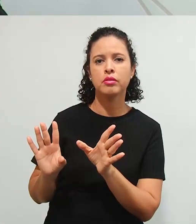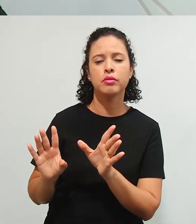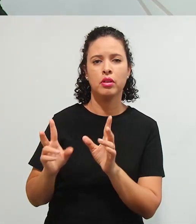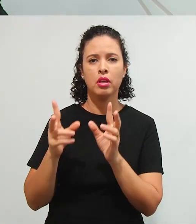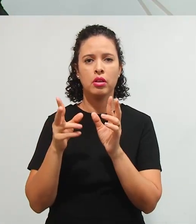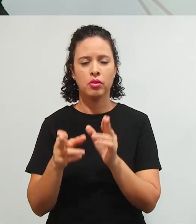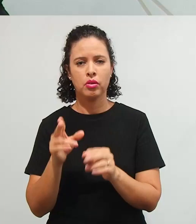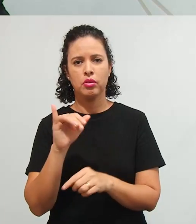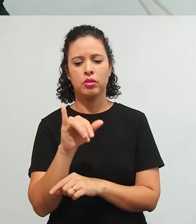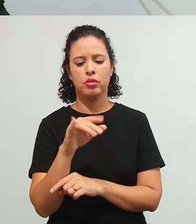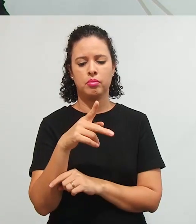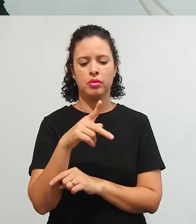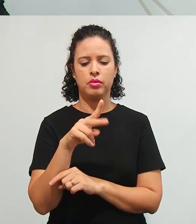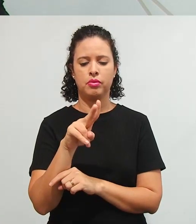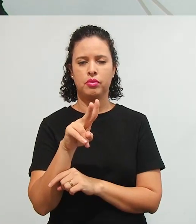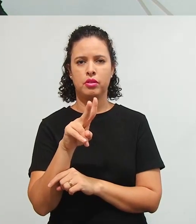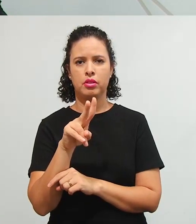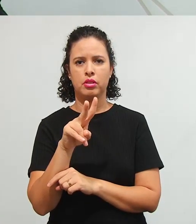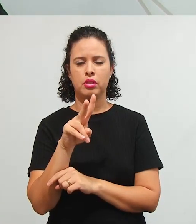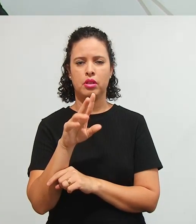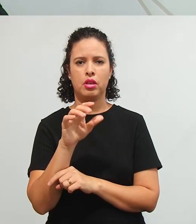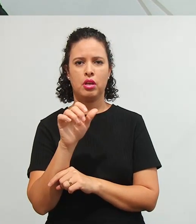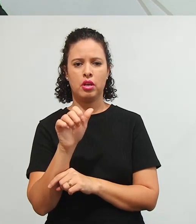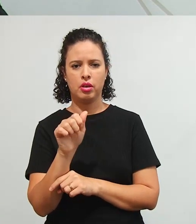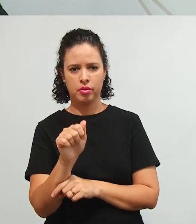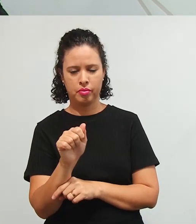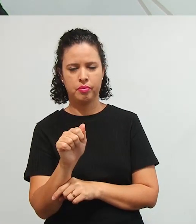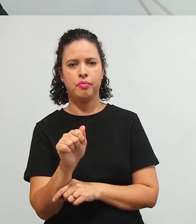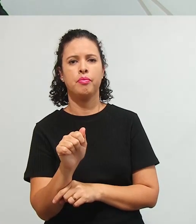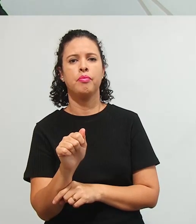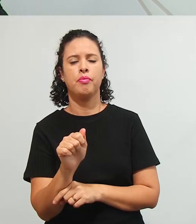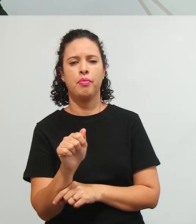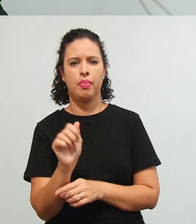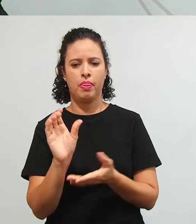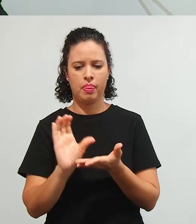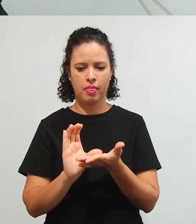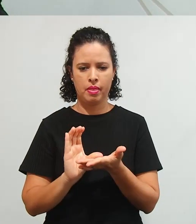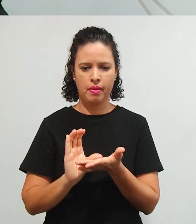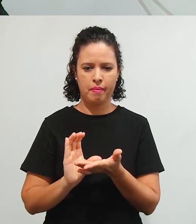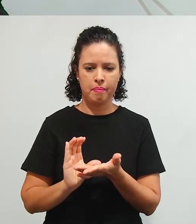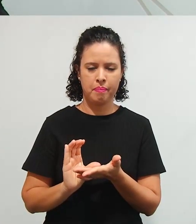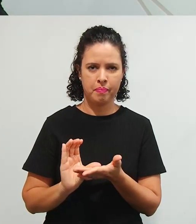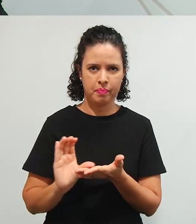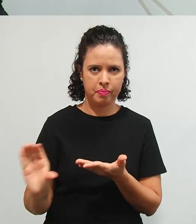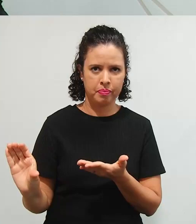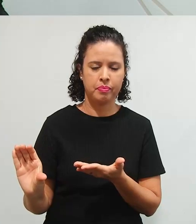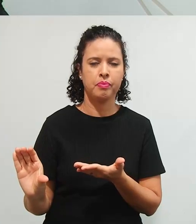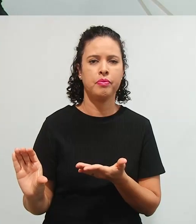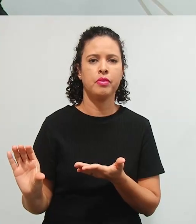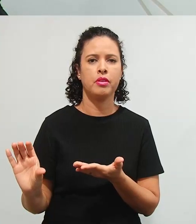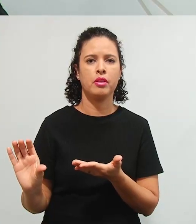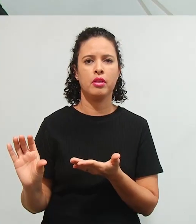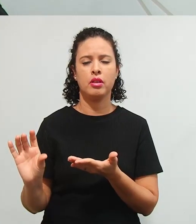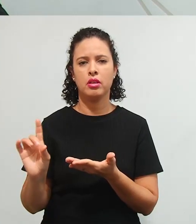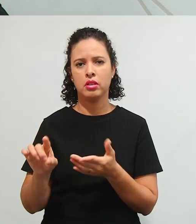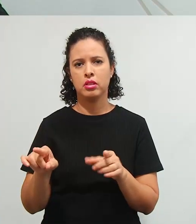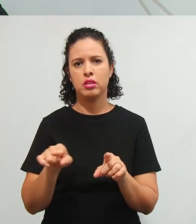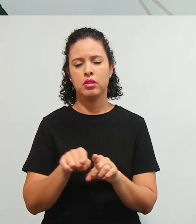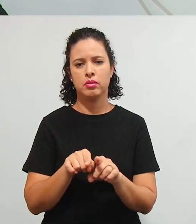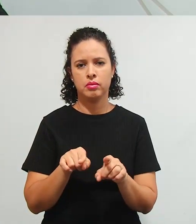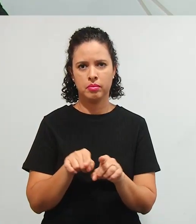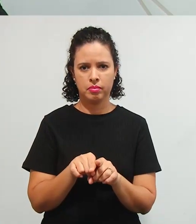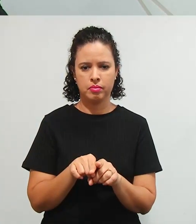jeito é o IPVA, tá certo? Então, esse restante do percentual do IPVA,